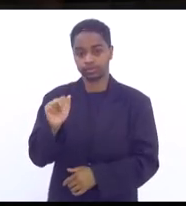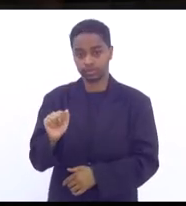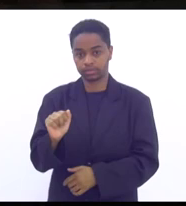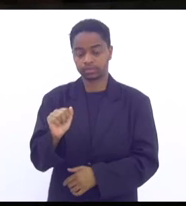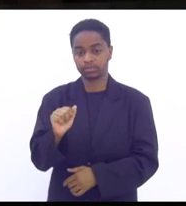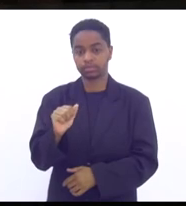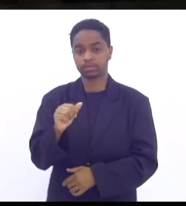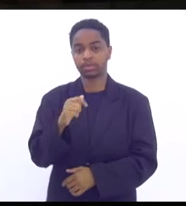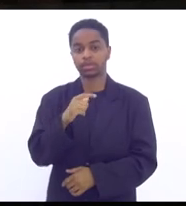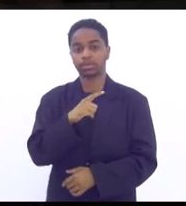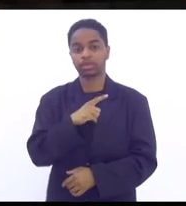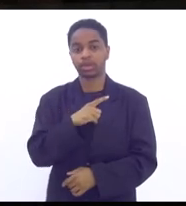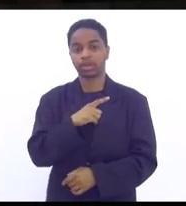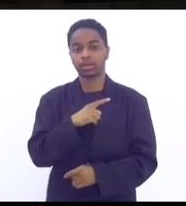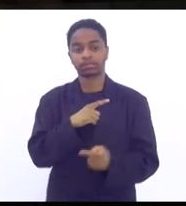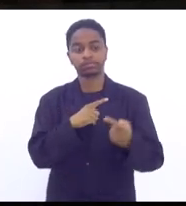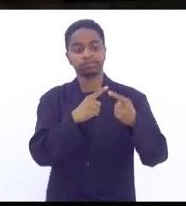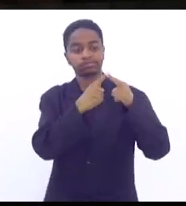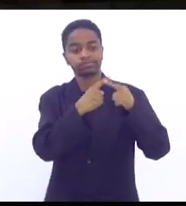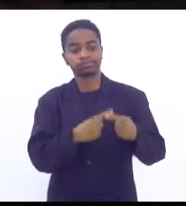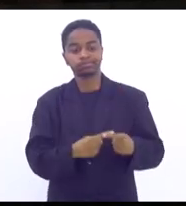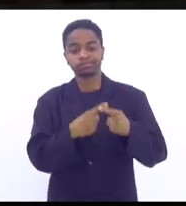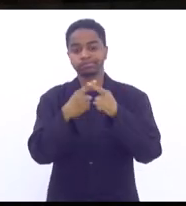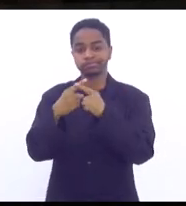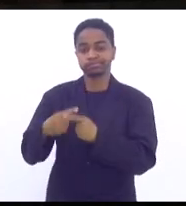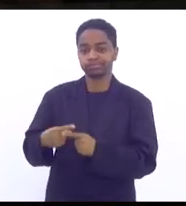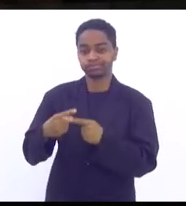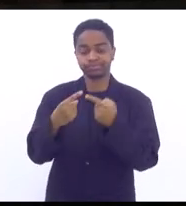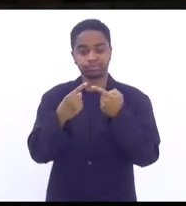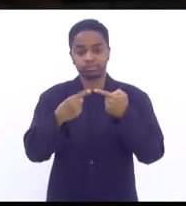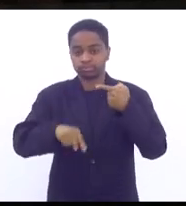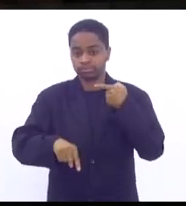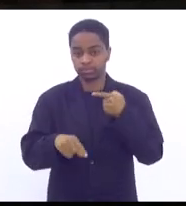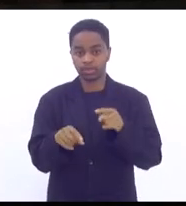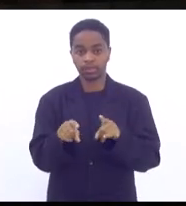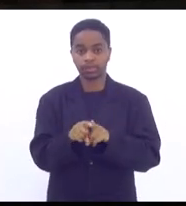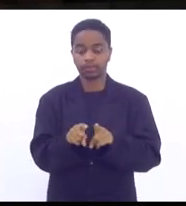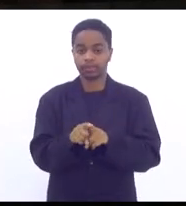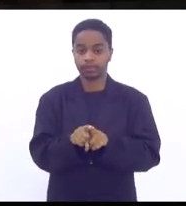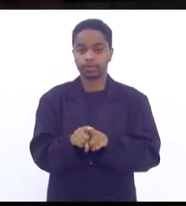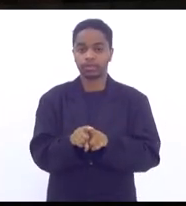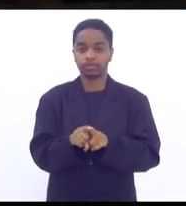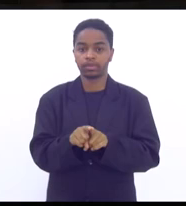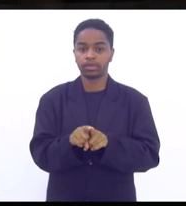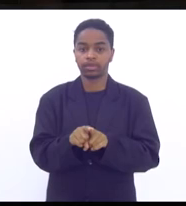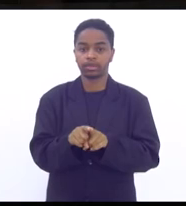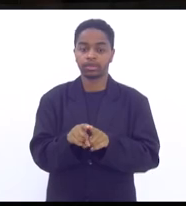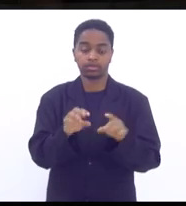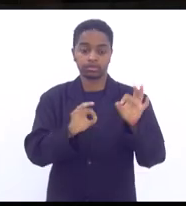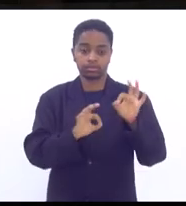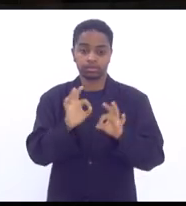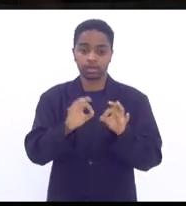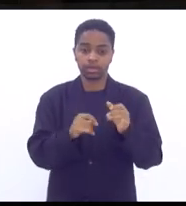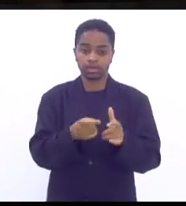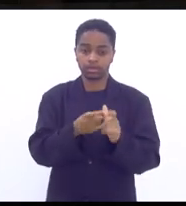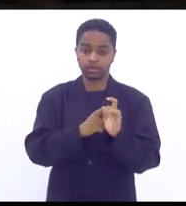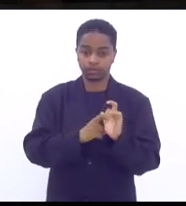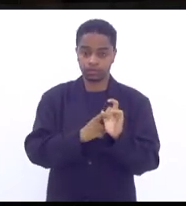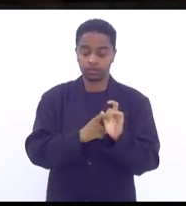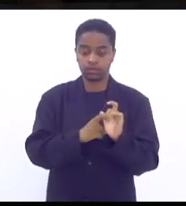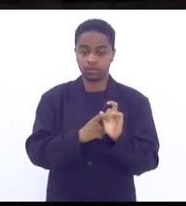uma concorrência desleal. E a finalidade da definição de devedor quanto mais